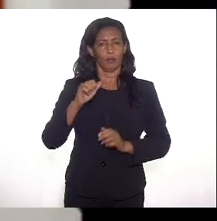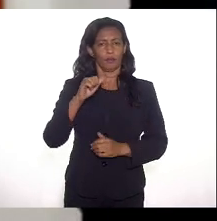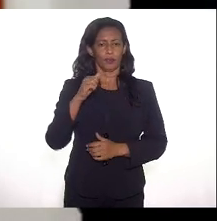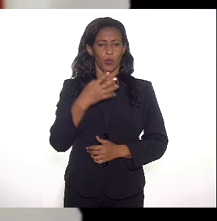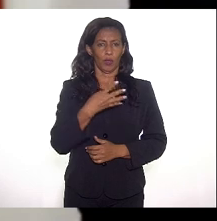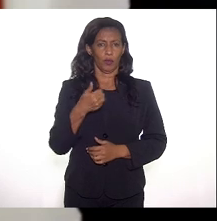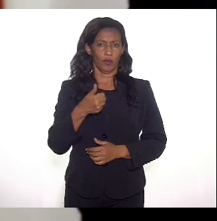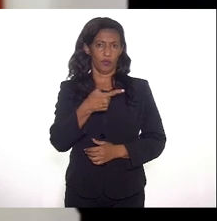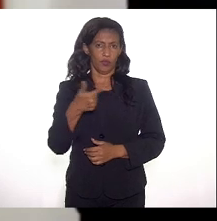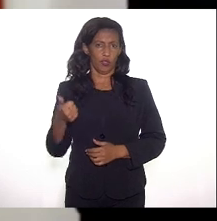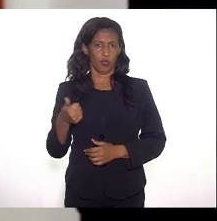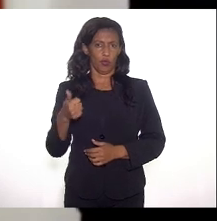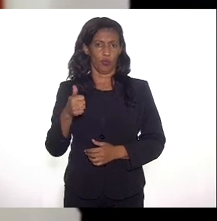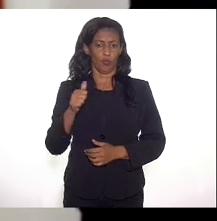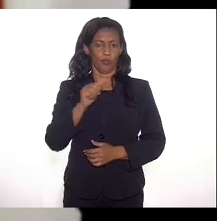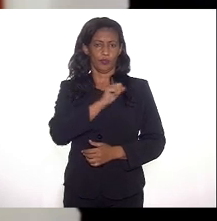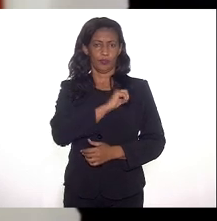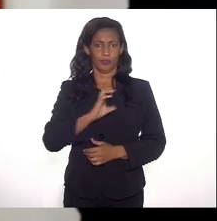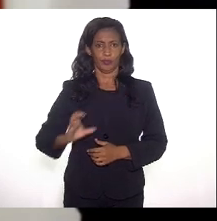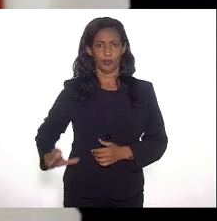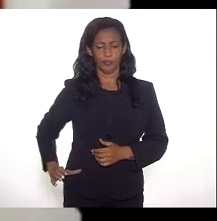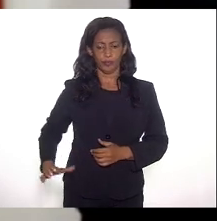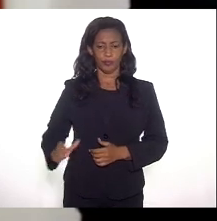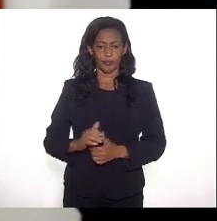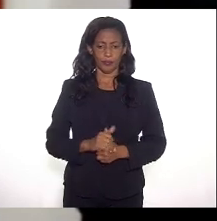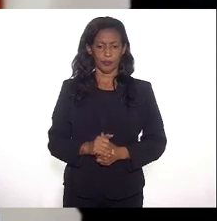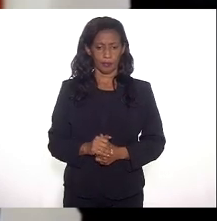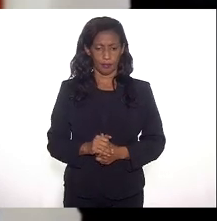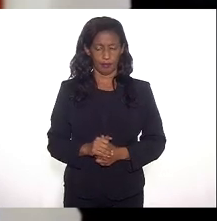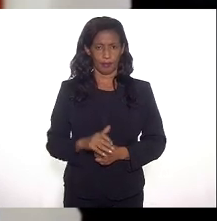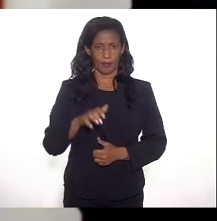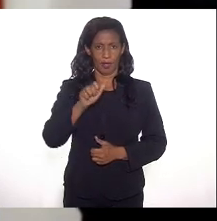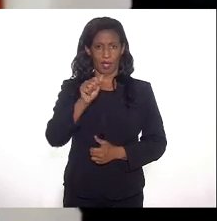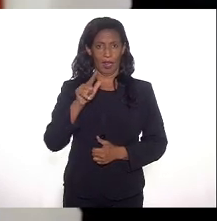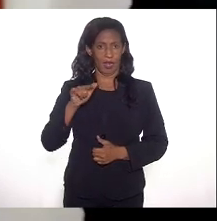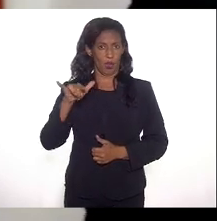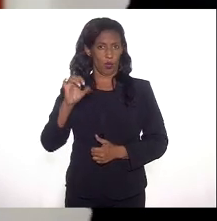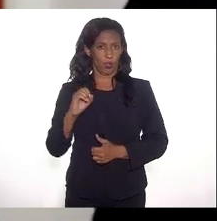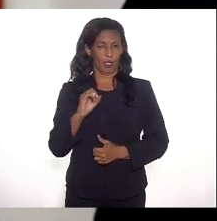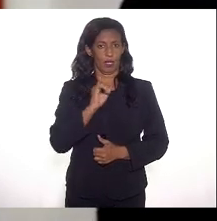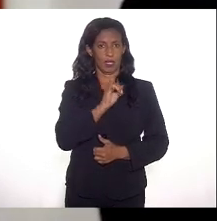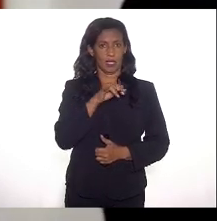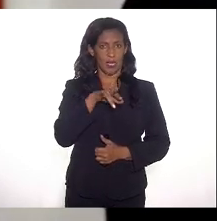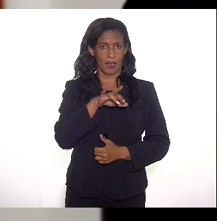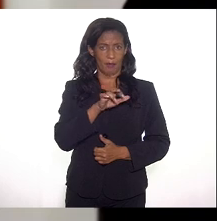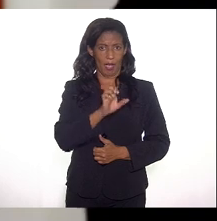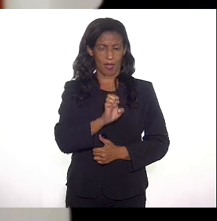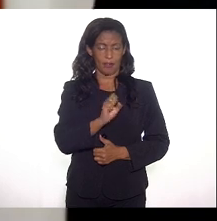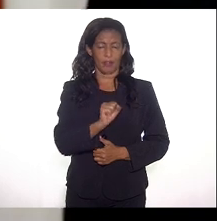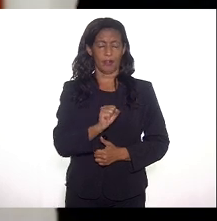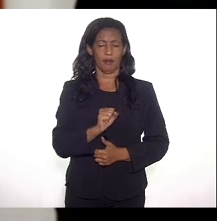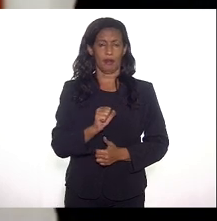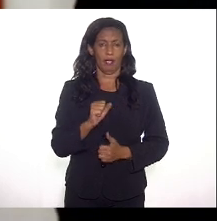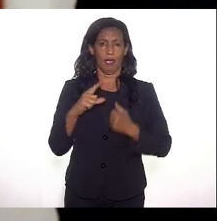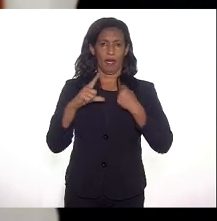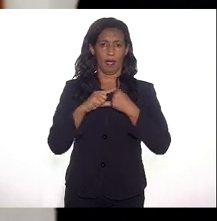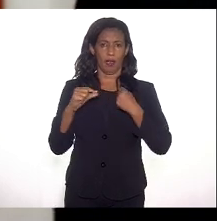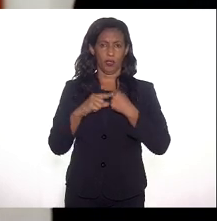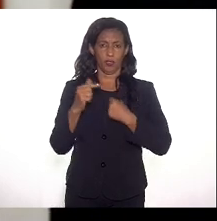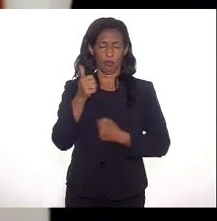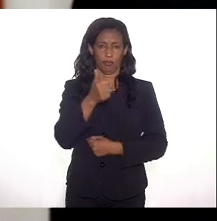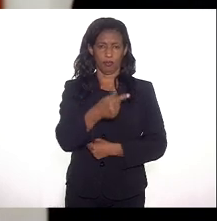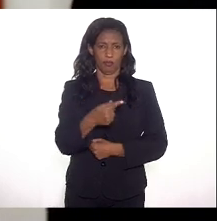de autoria do deputado André Ceciliano, que adere à alíquota do ICMS disposto no artigo 75,